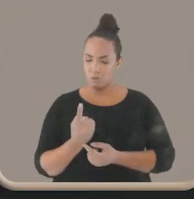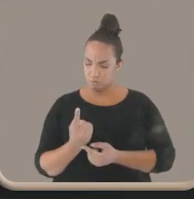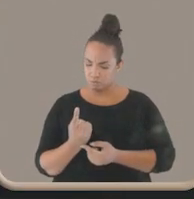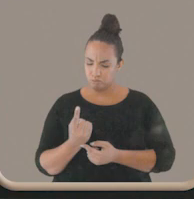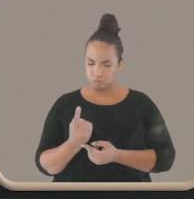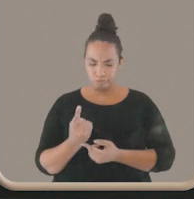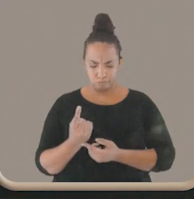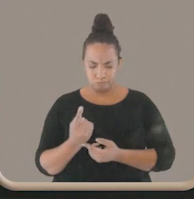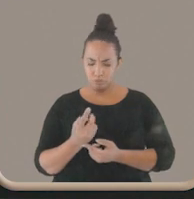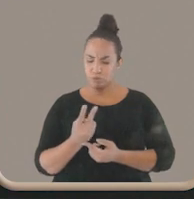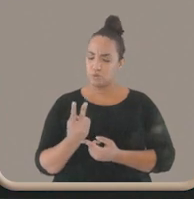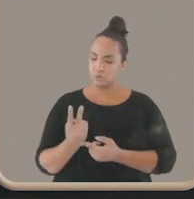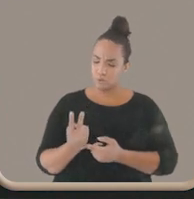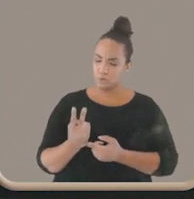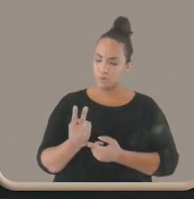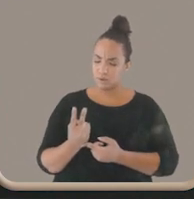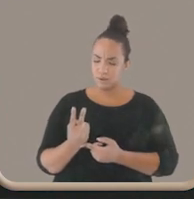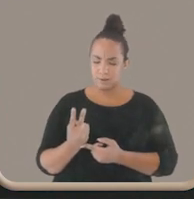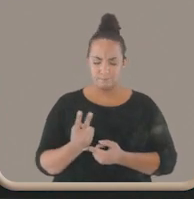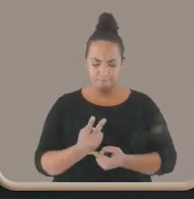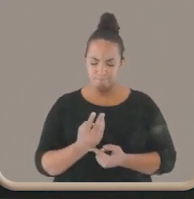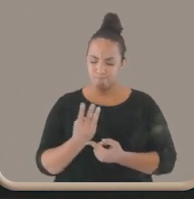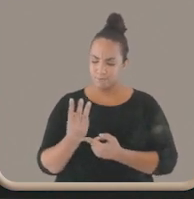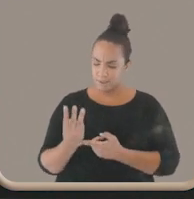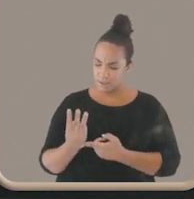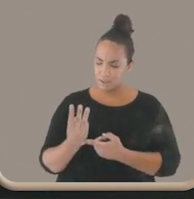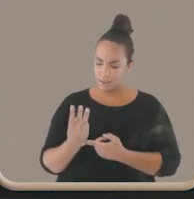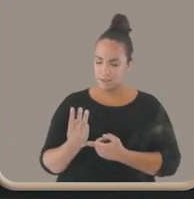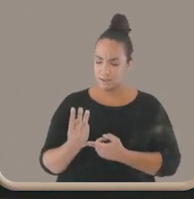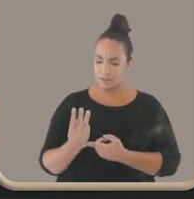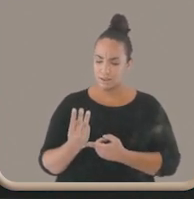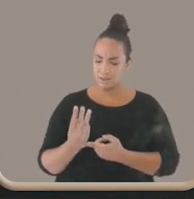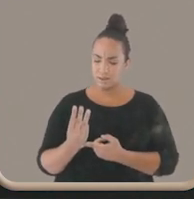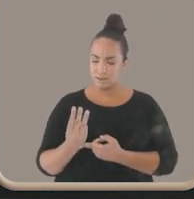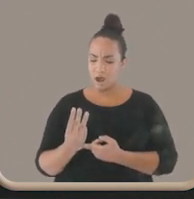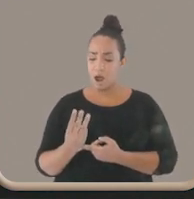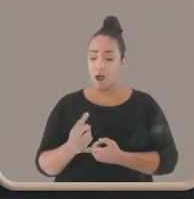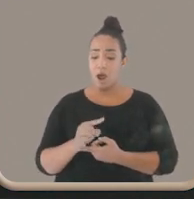1, 2, 3,